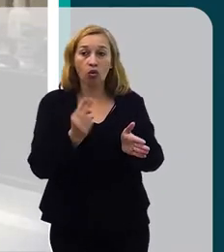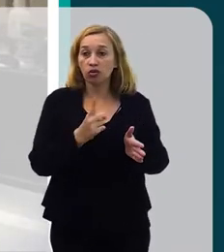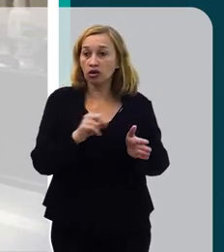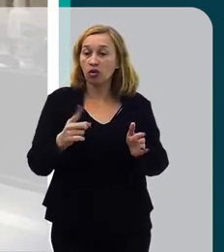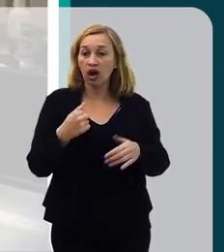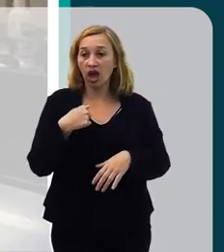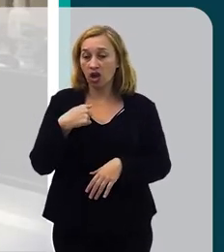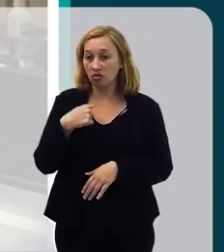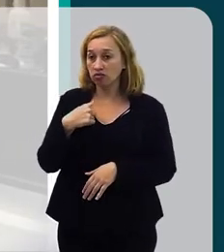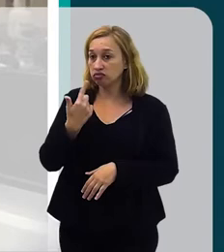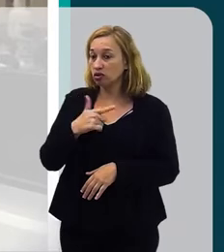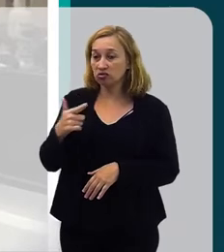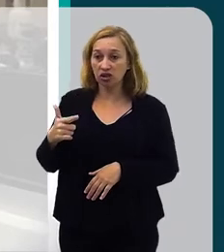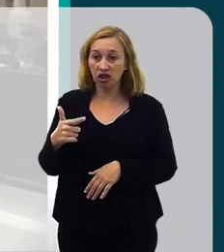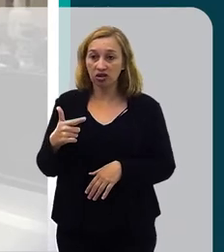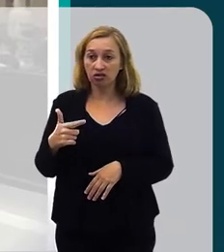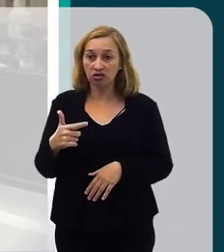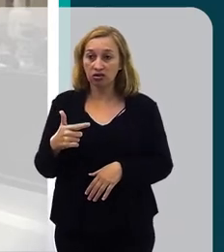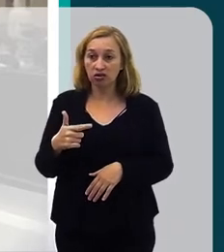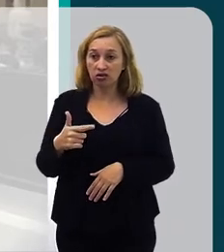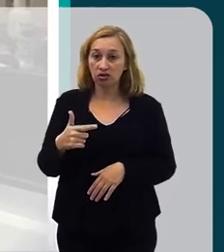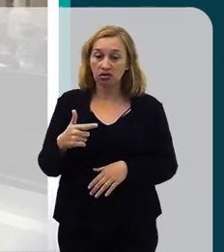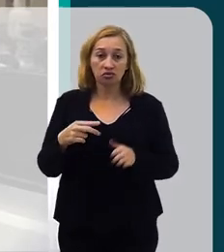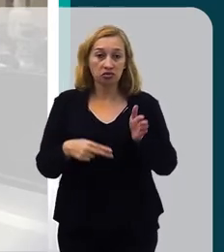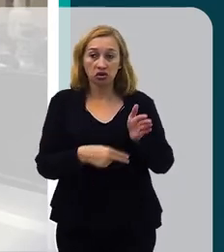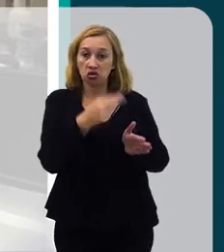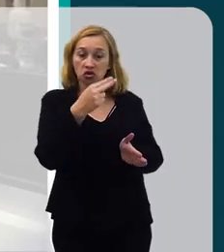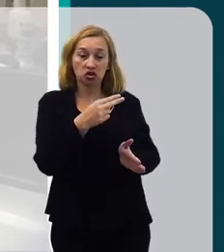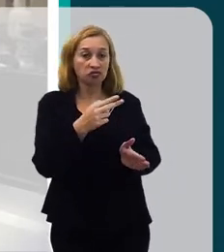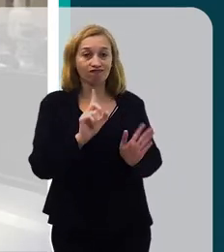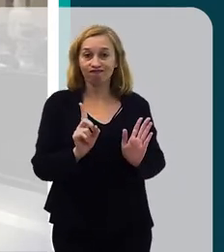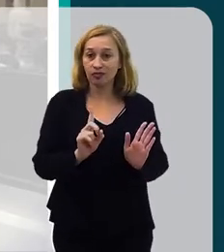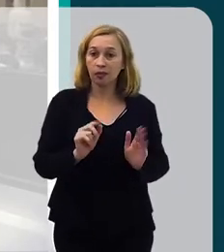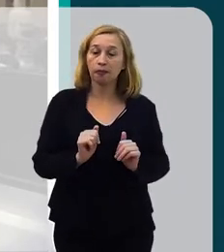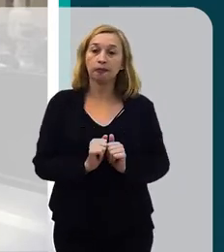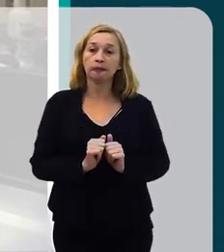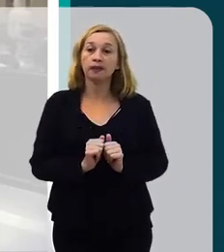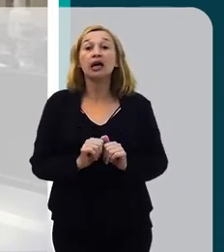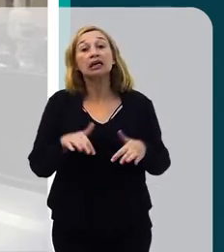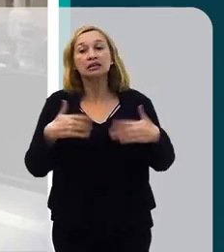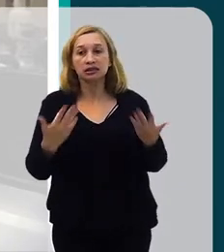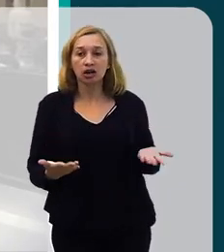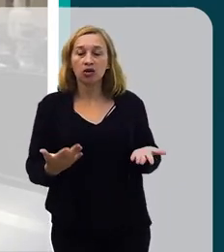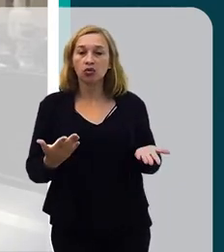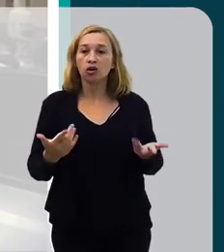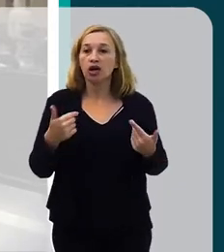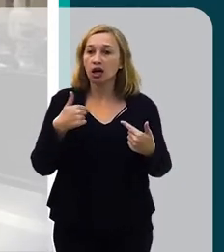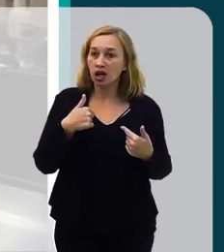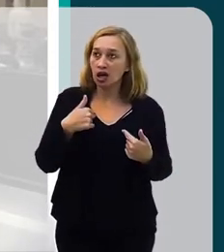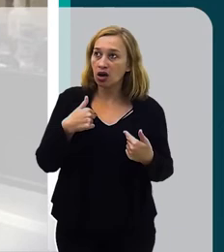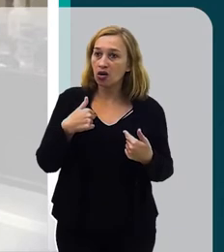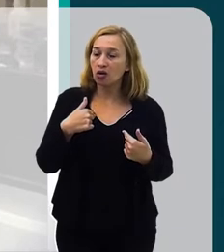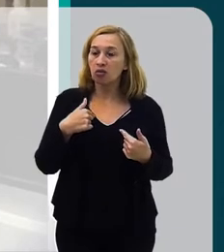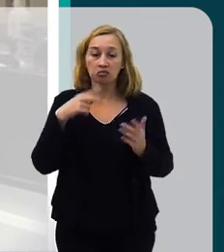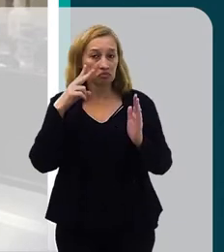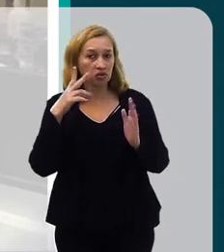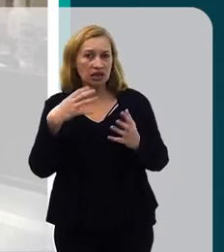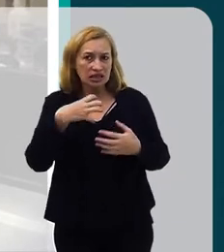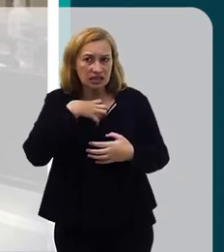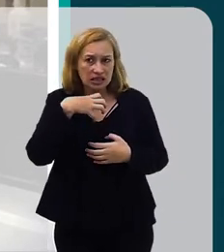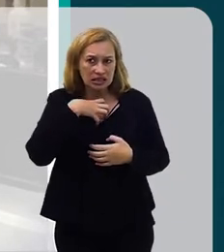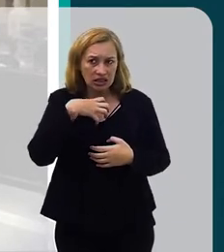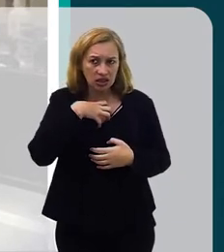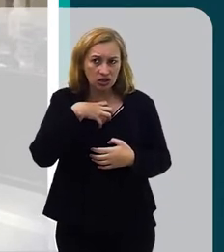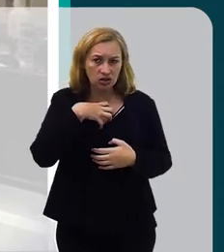intervenções cirúrgicas. Eu, por exemplo, não tenho nenhuma intervenção cirúrgica. Então, eu